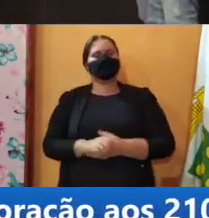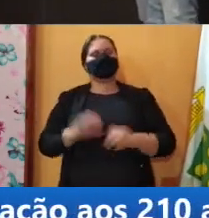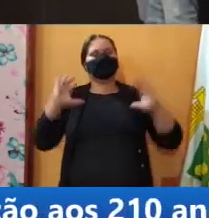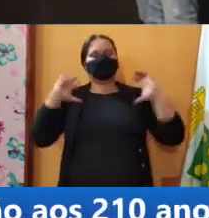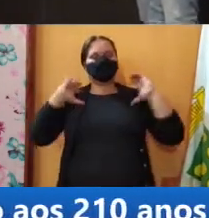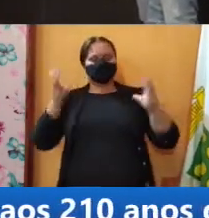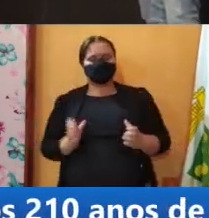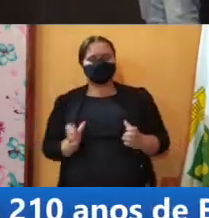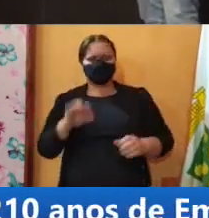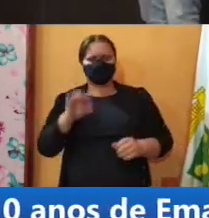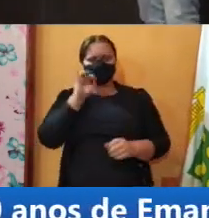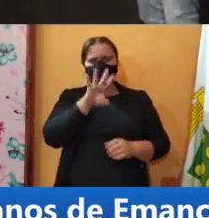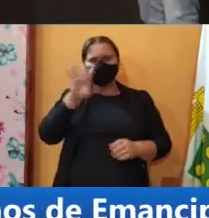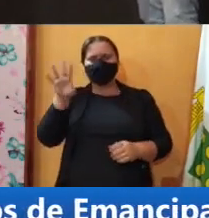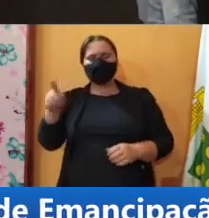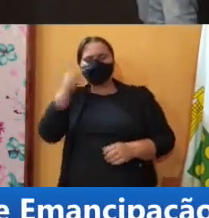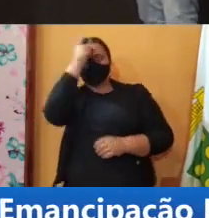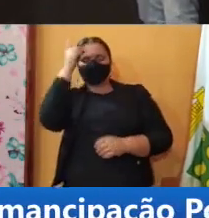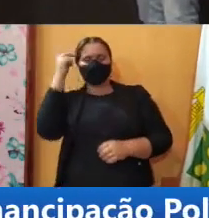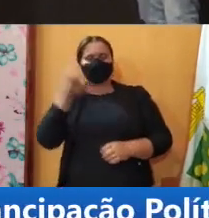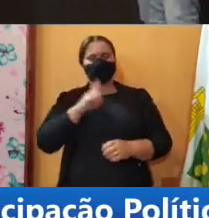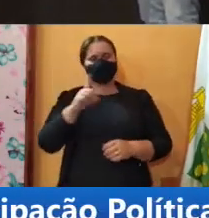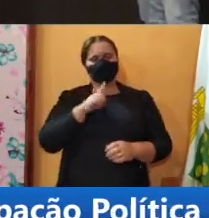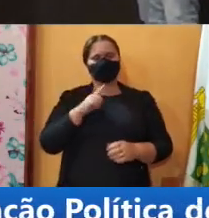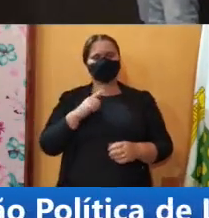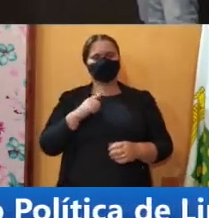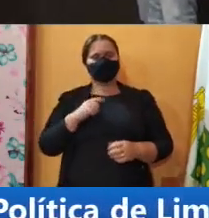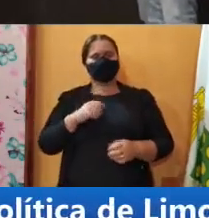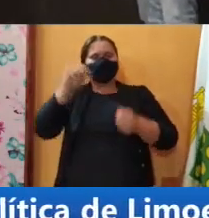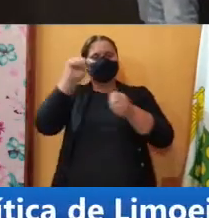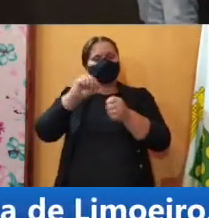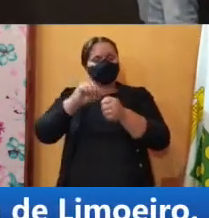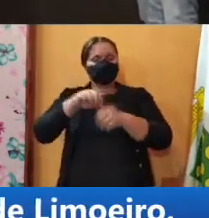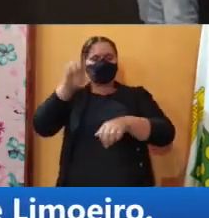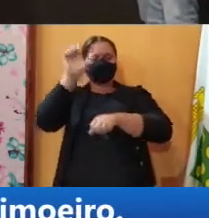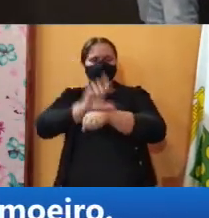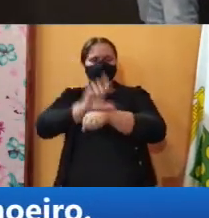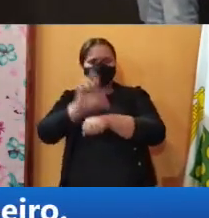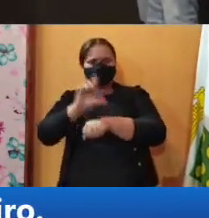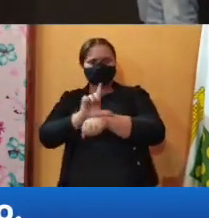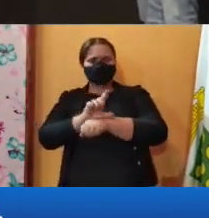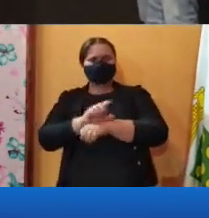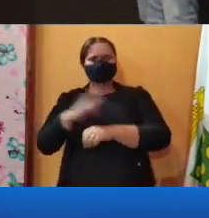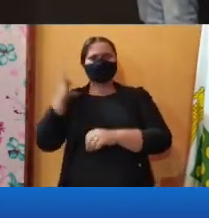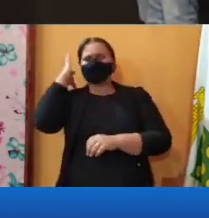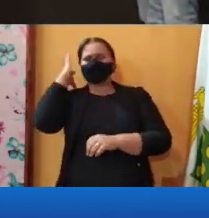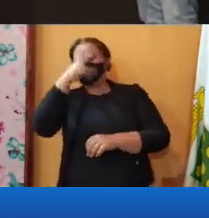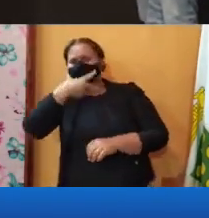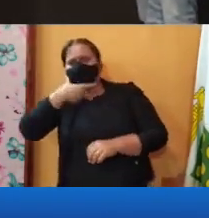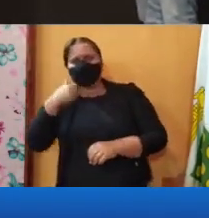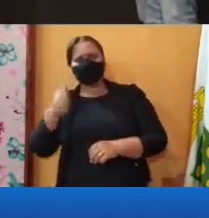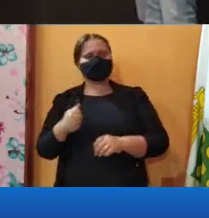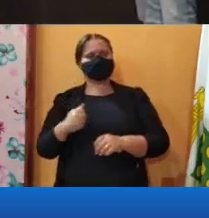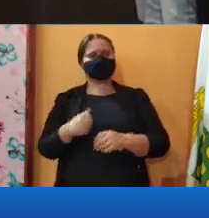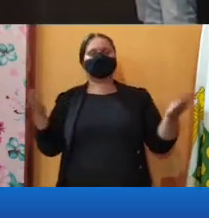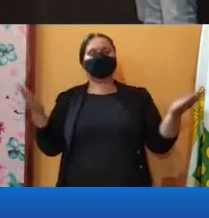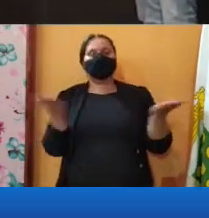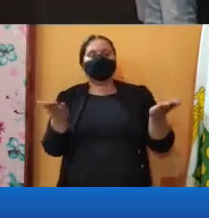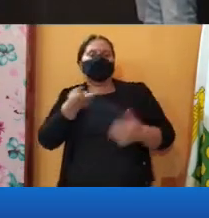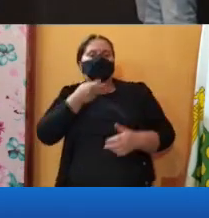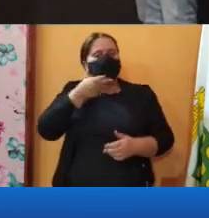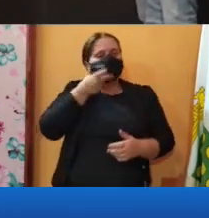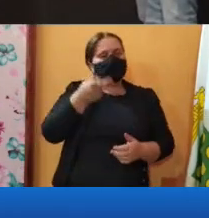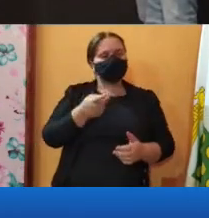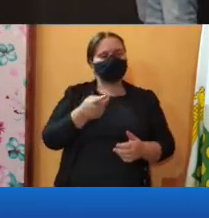que vocês têm para contribuir. Isso é o que faz com que Limoeiro seja essa cidade tão linda. E aí eu diria mais.